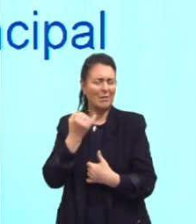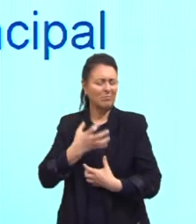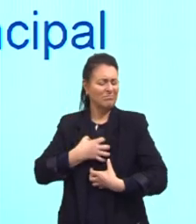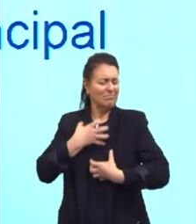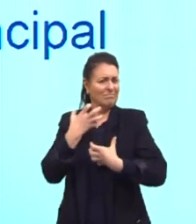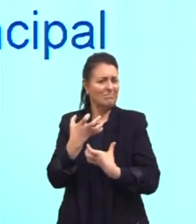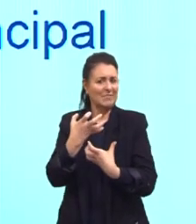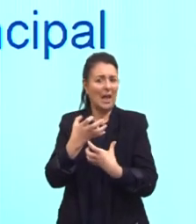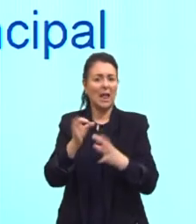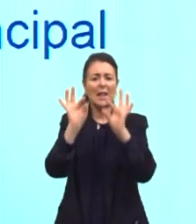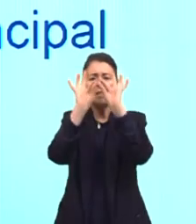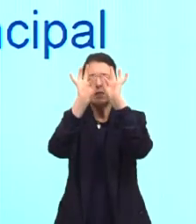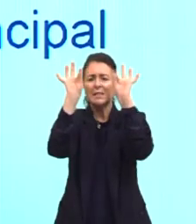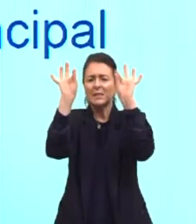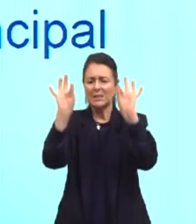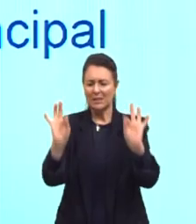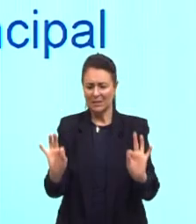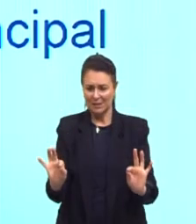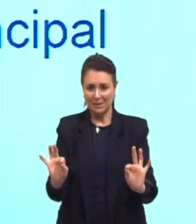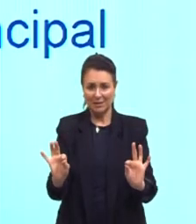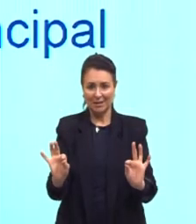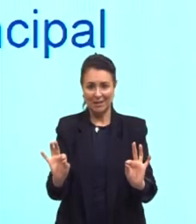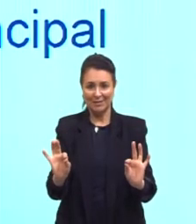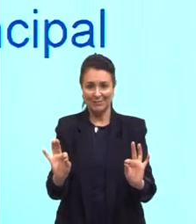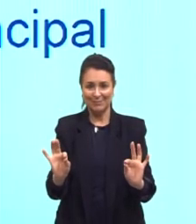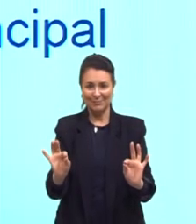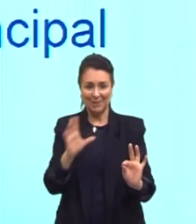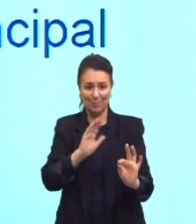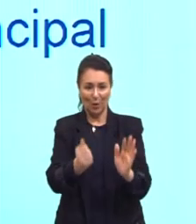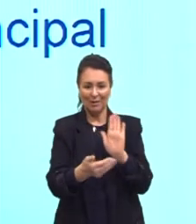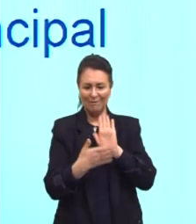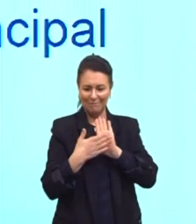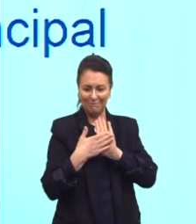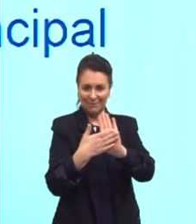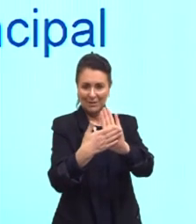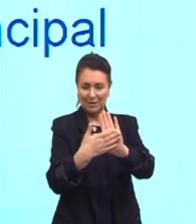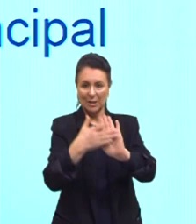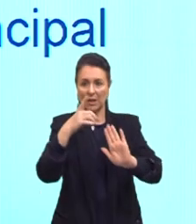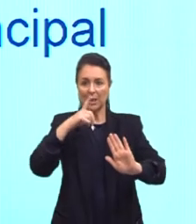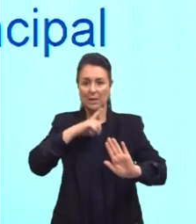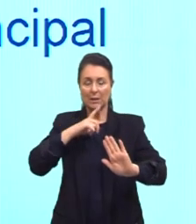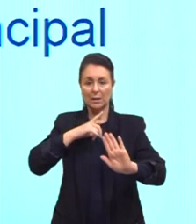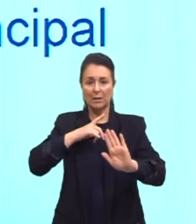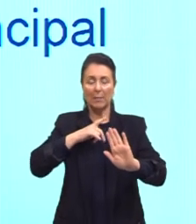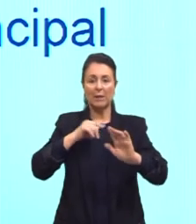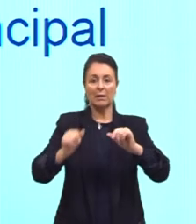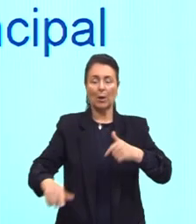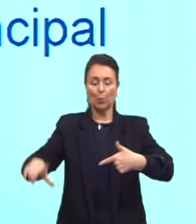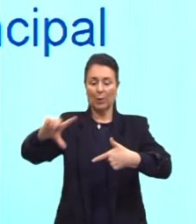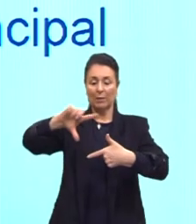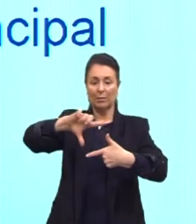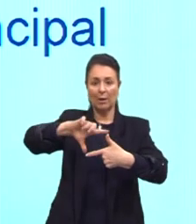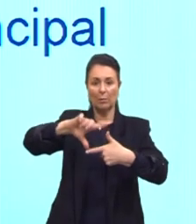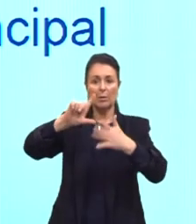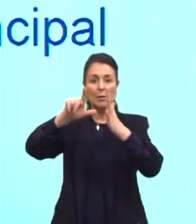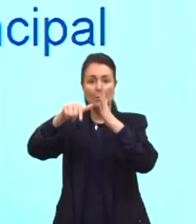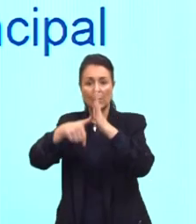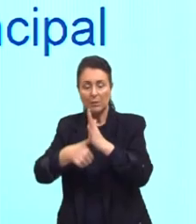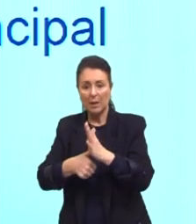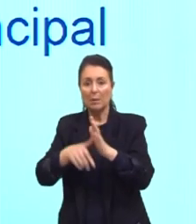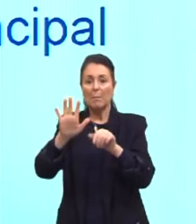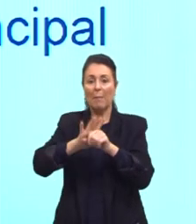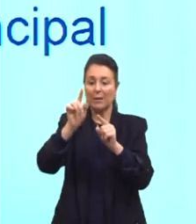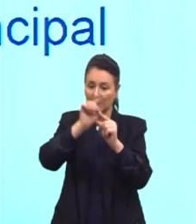das Linhas contornando a fachada nós percebemos um primeiro pavimento retangular um segundo pavimento